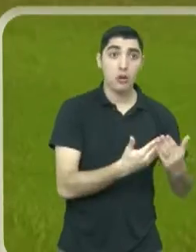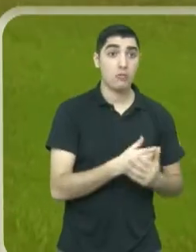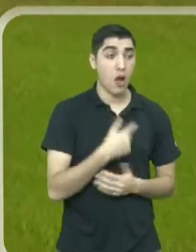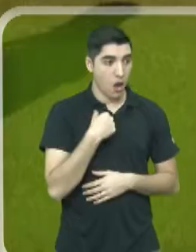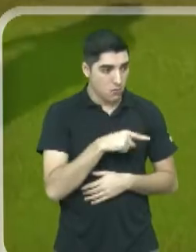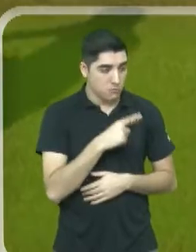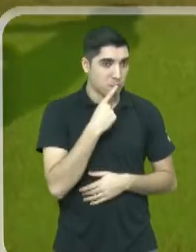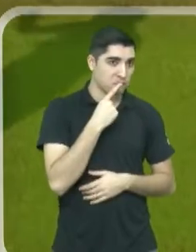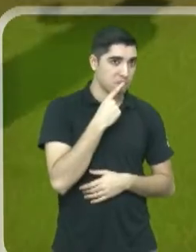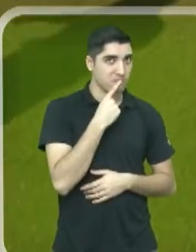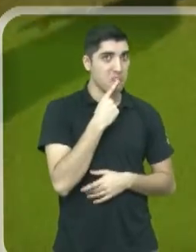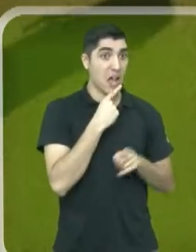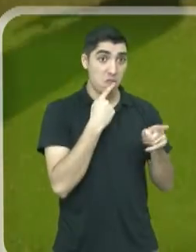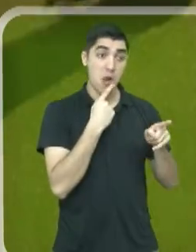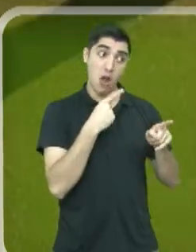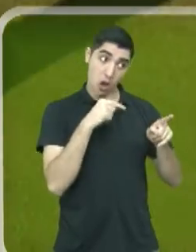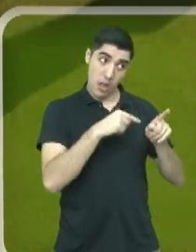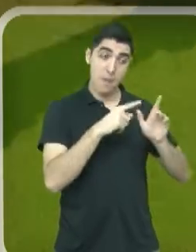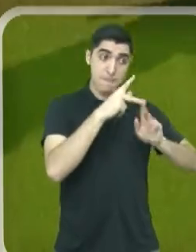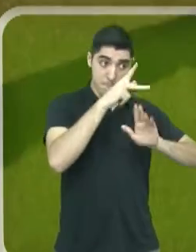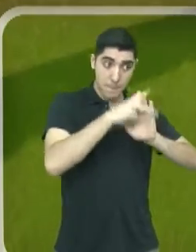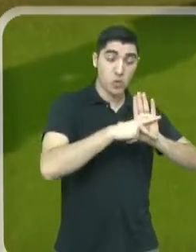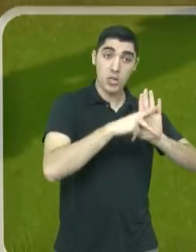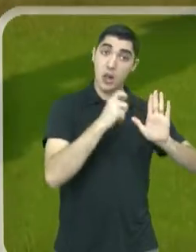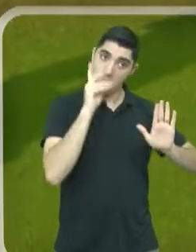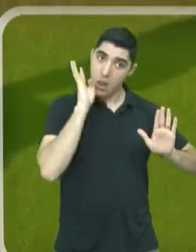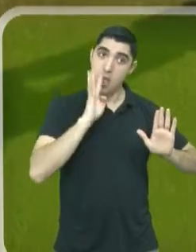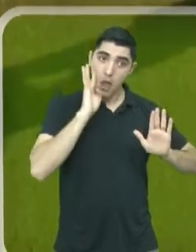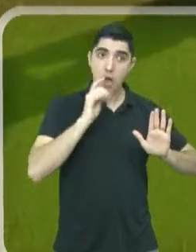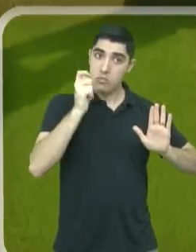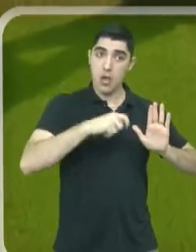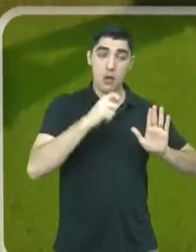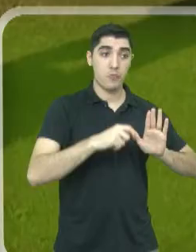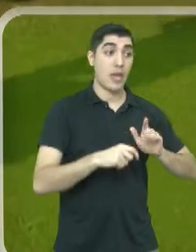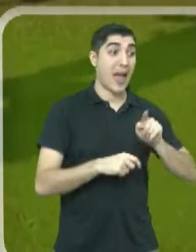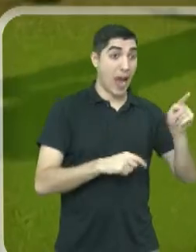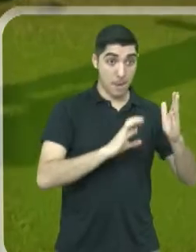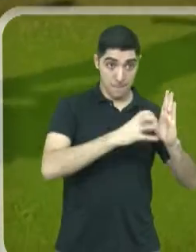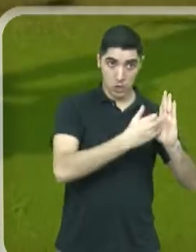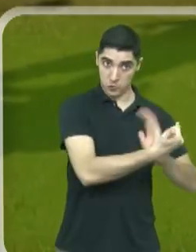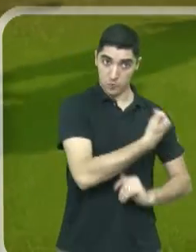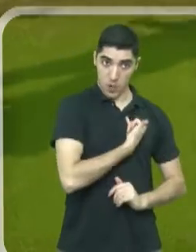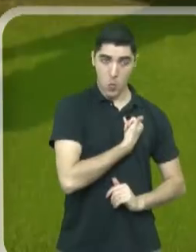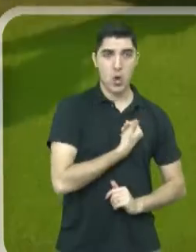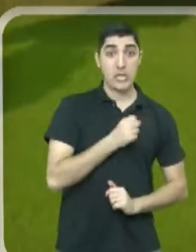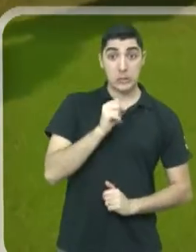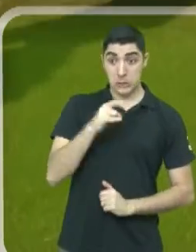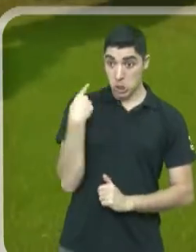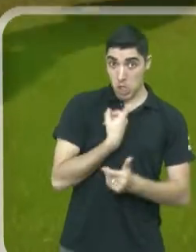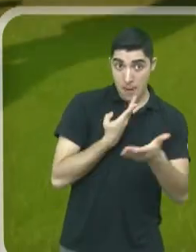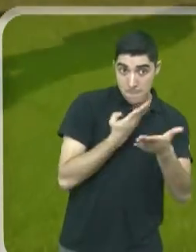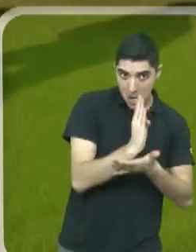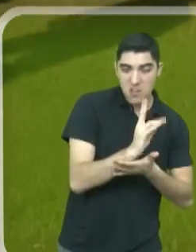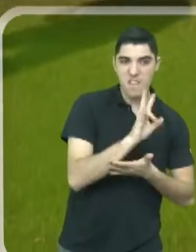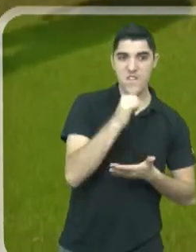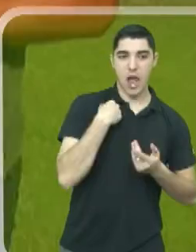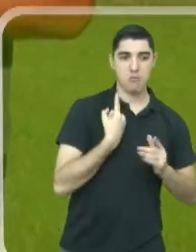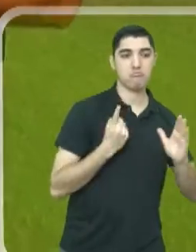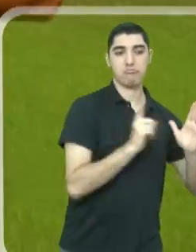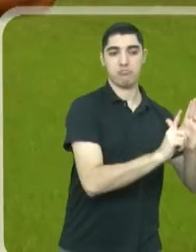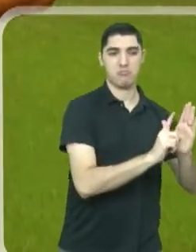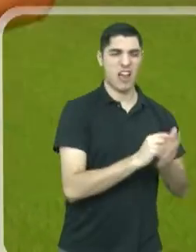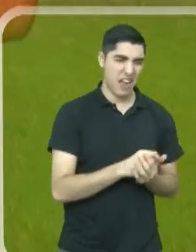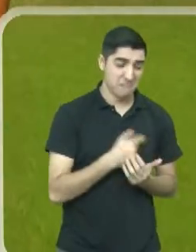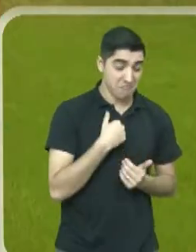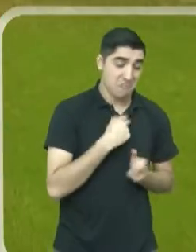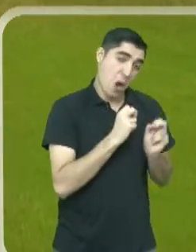projeto legal, está aí à disposição. Eu falei, se nós ganharmos, nós vamos te convidar. Eu não acreditei muito, né? Mas